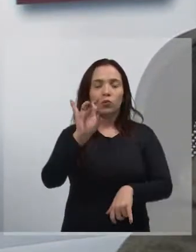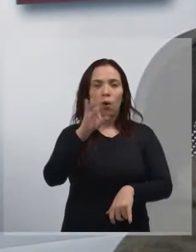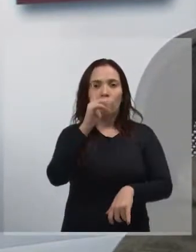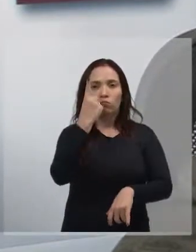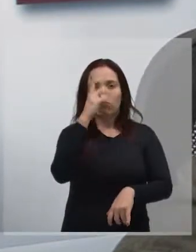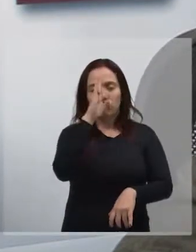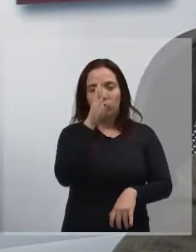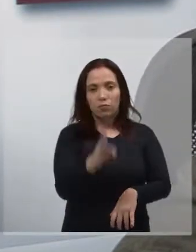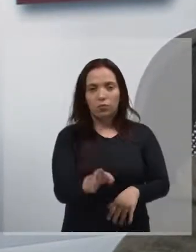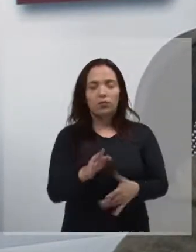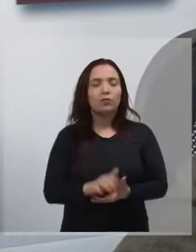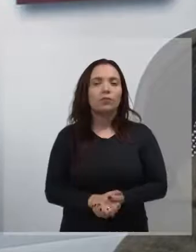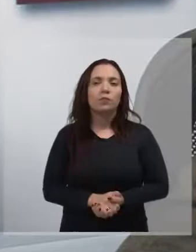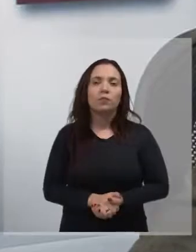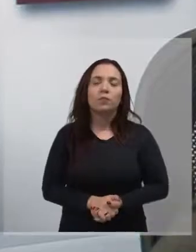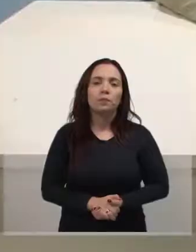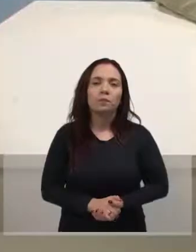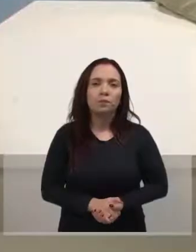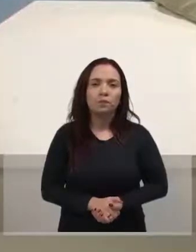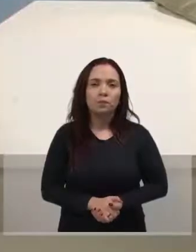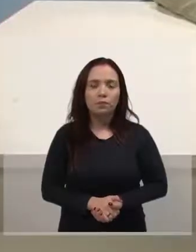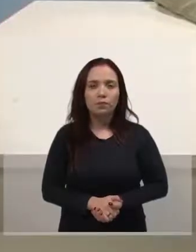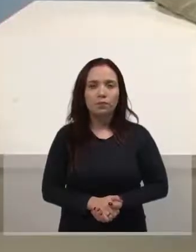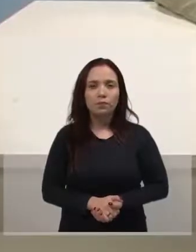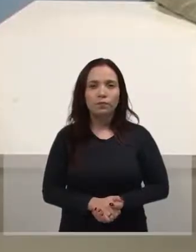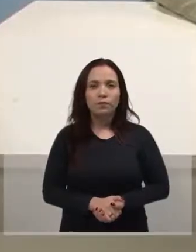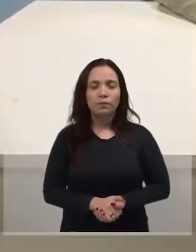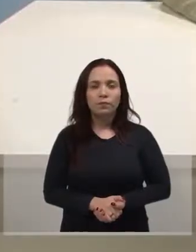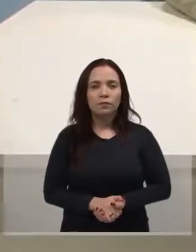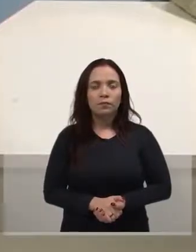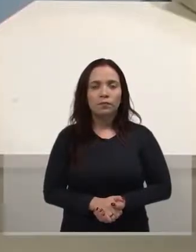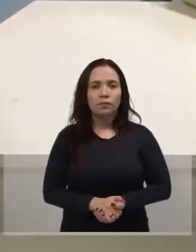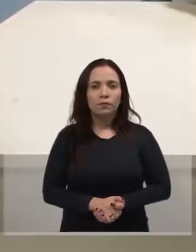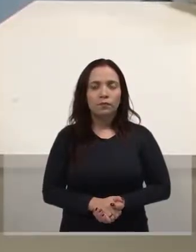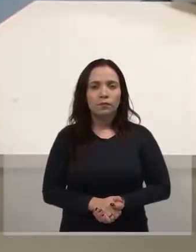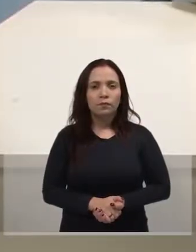duas. Não tem a